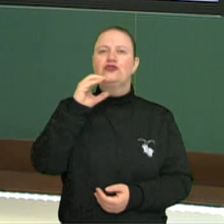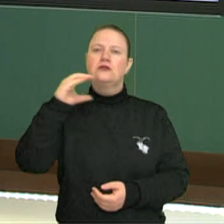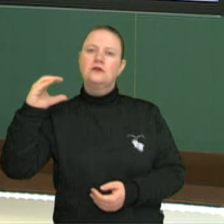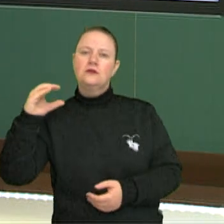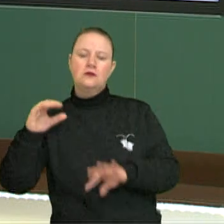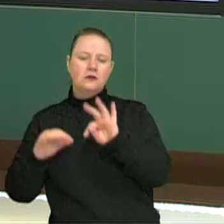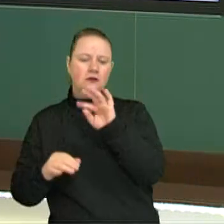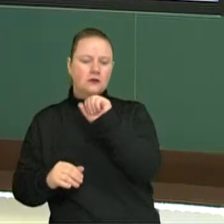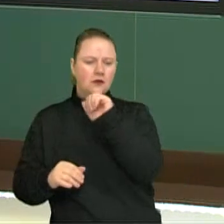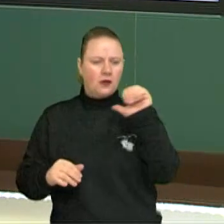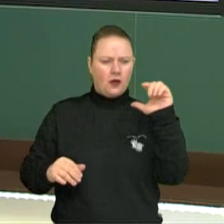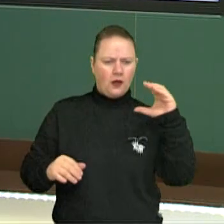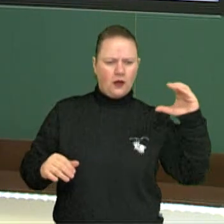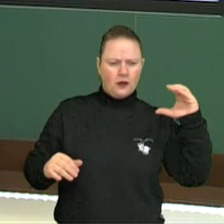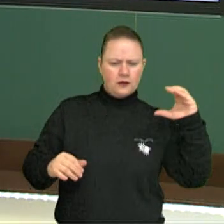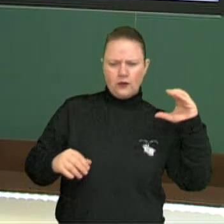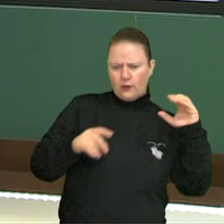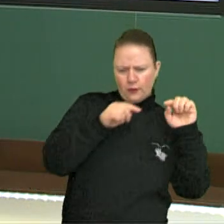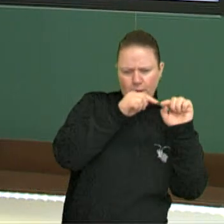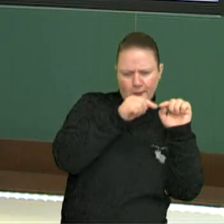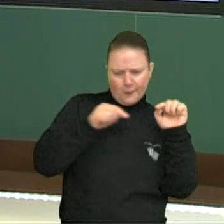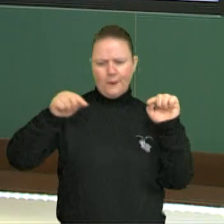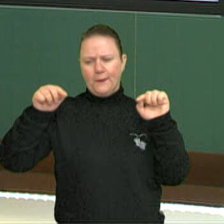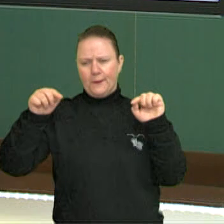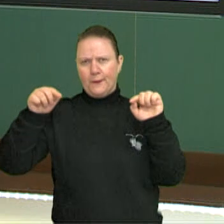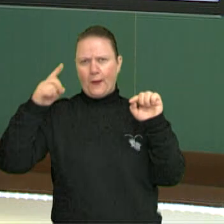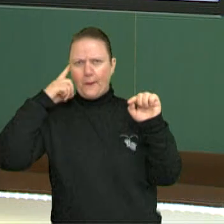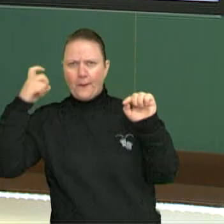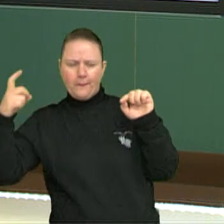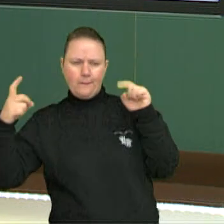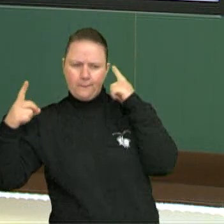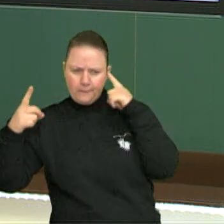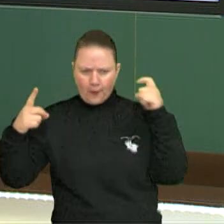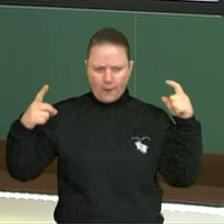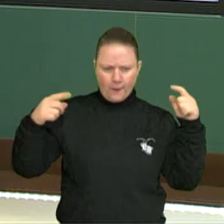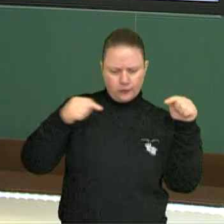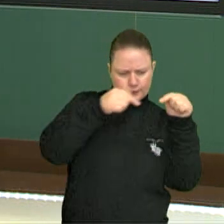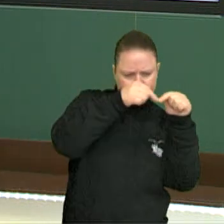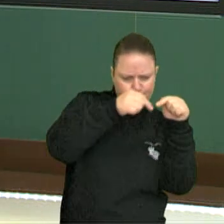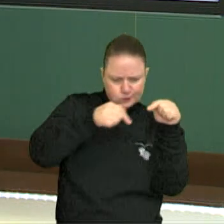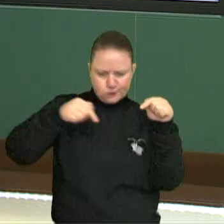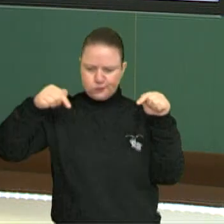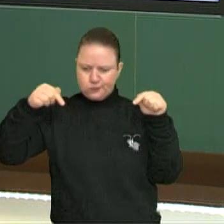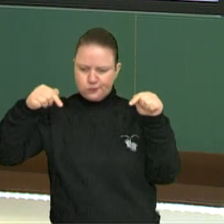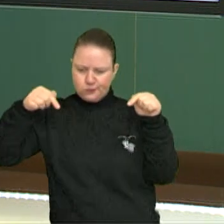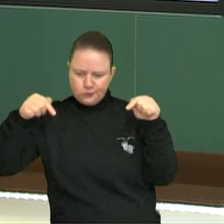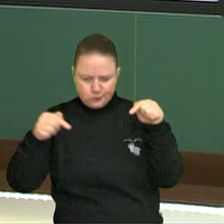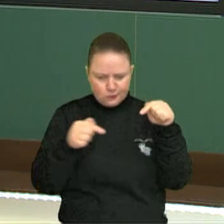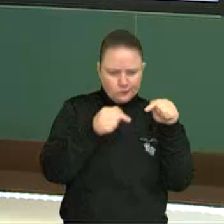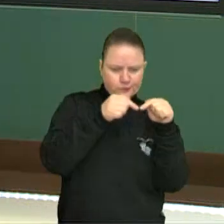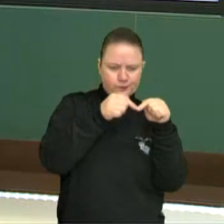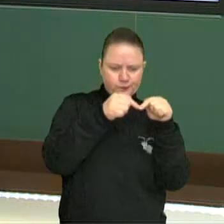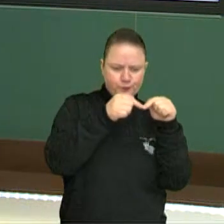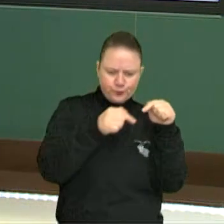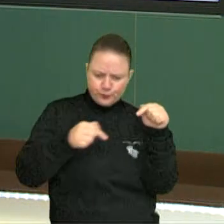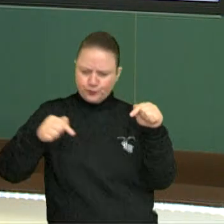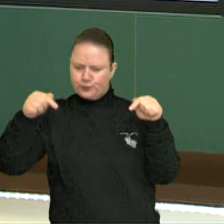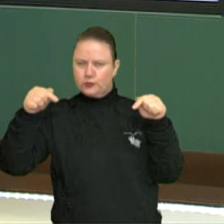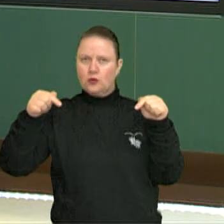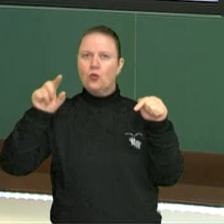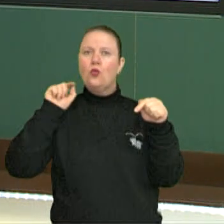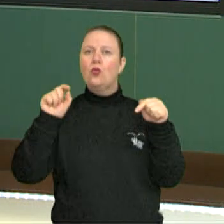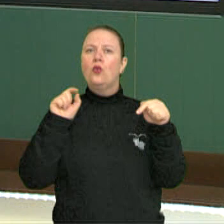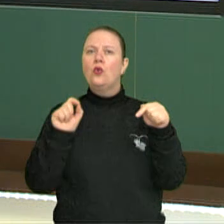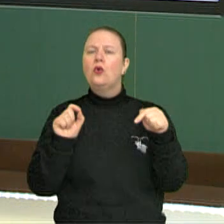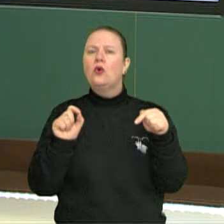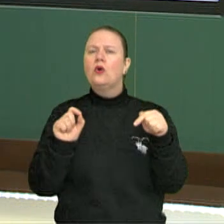né? Quando o relógio ele faz esse movimento de vai e volta, o mecanismo do relógio marca